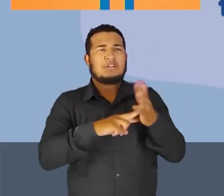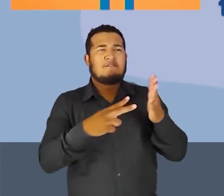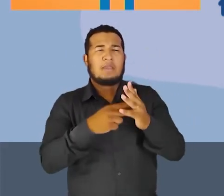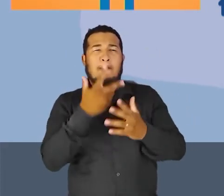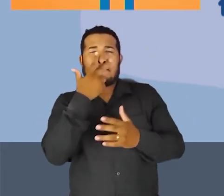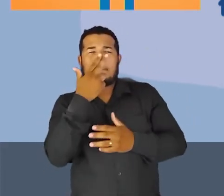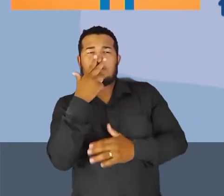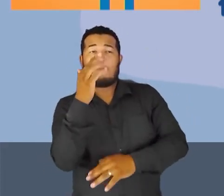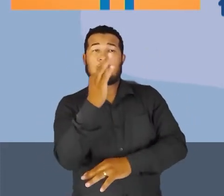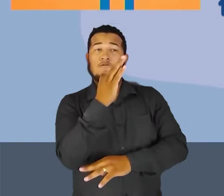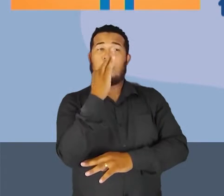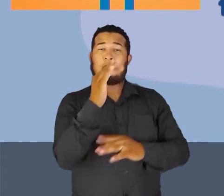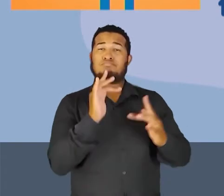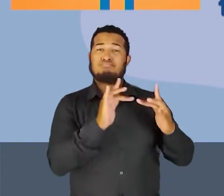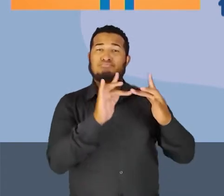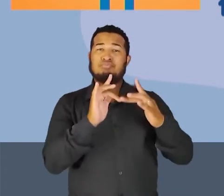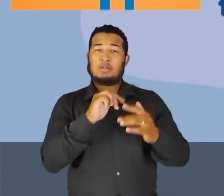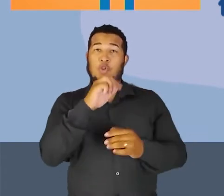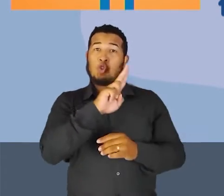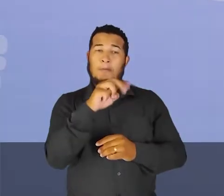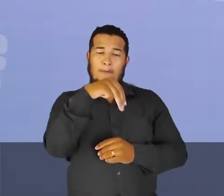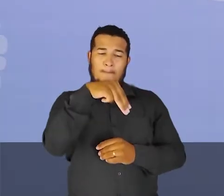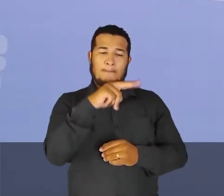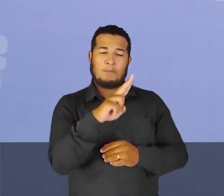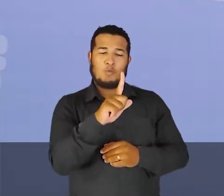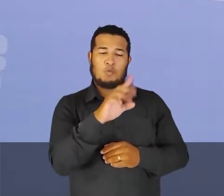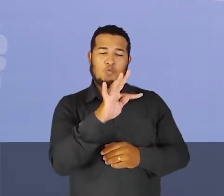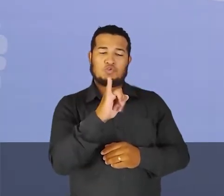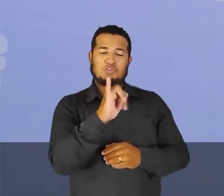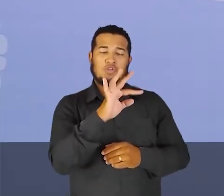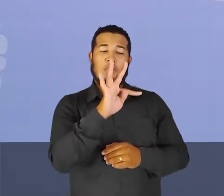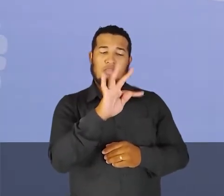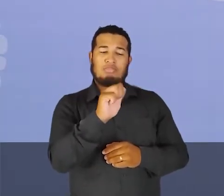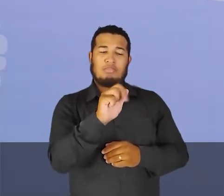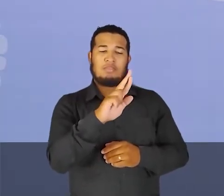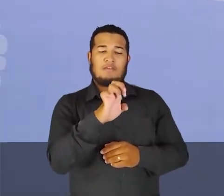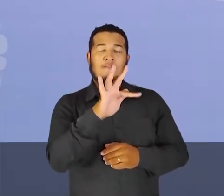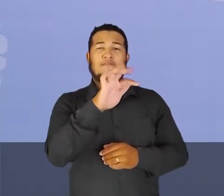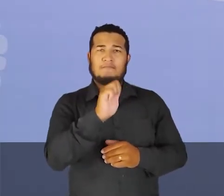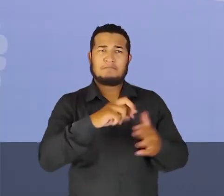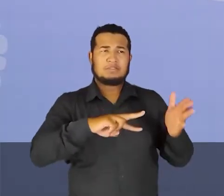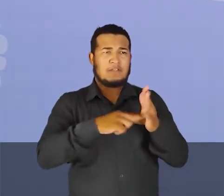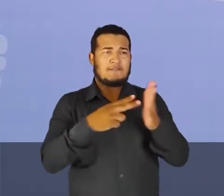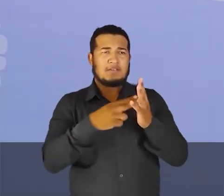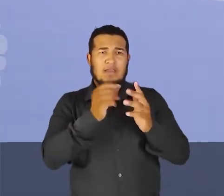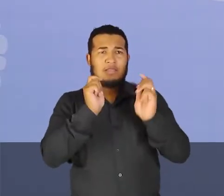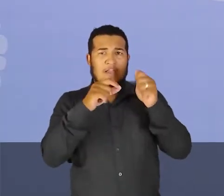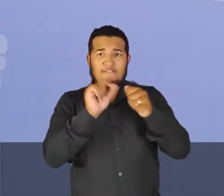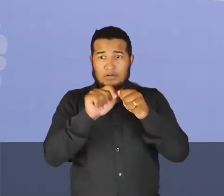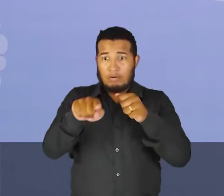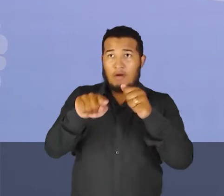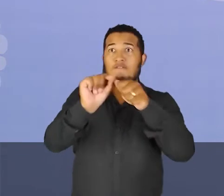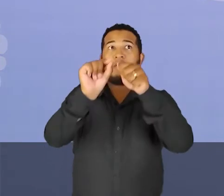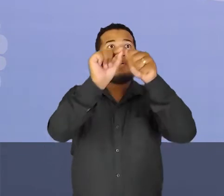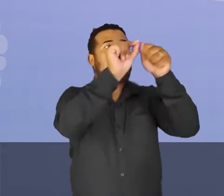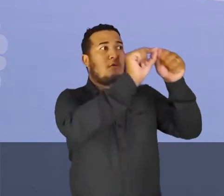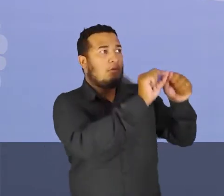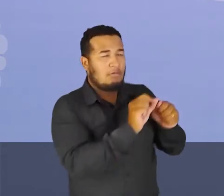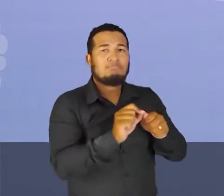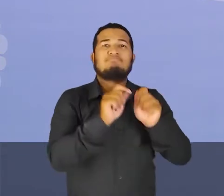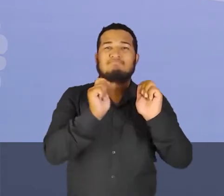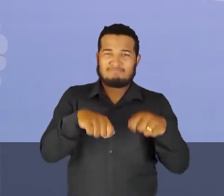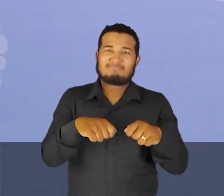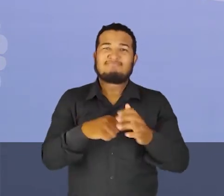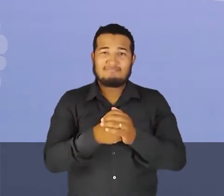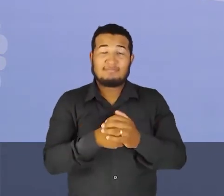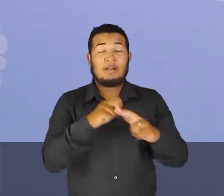dispensam formalidades. Quando eu falo multitarefas, fazem várias coisas ao mesmo tempo, né, sem focar em uma coisa especificamente.